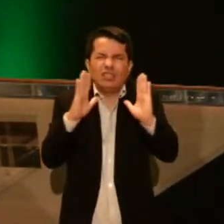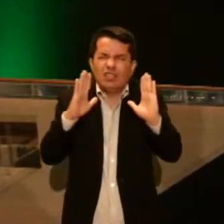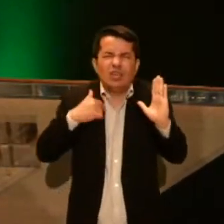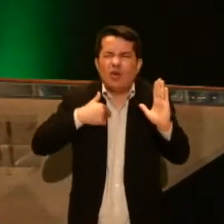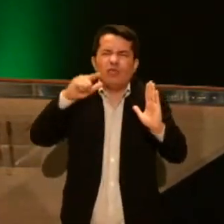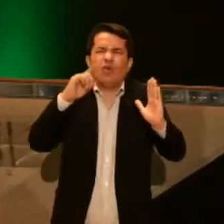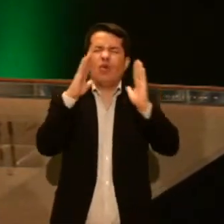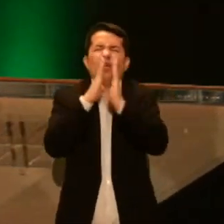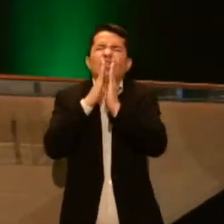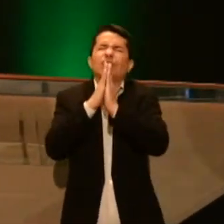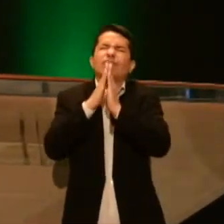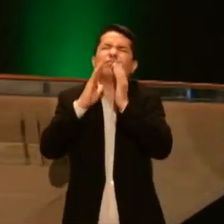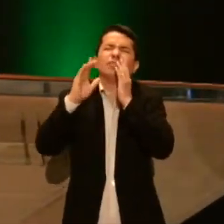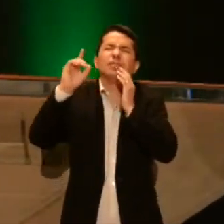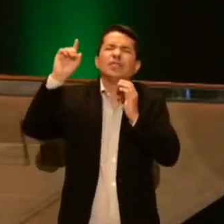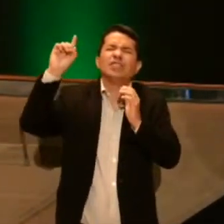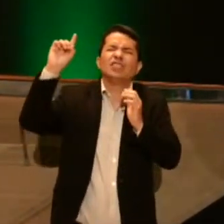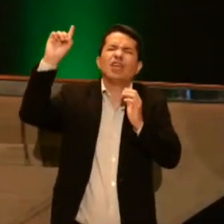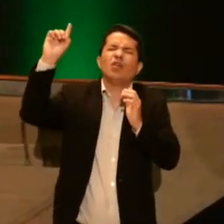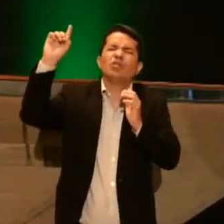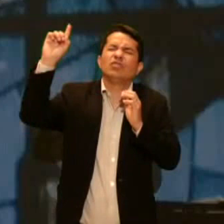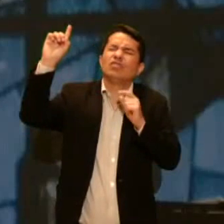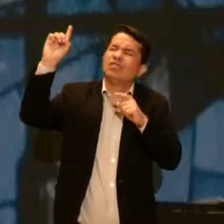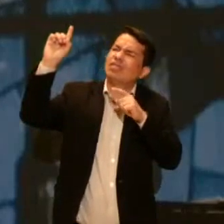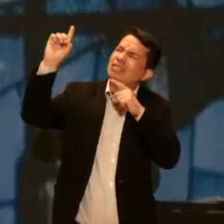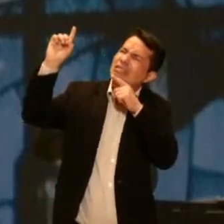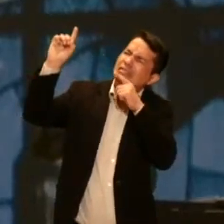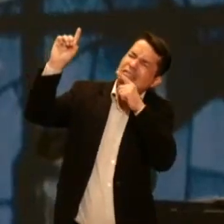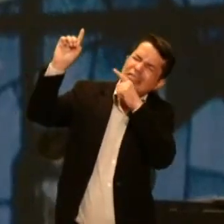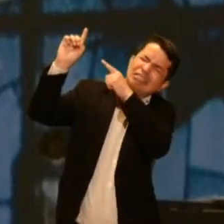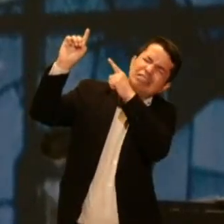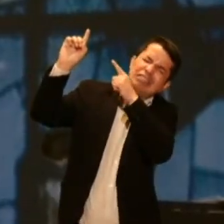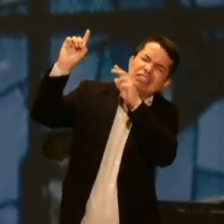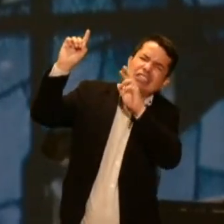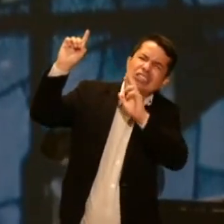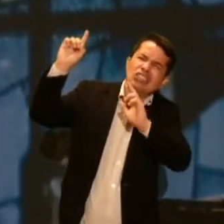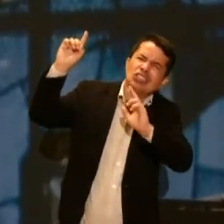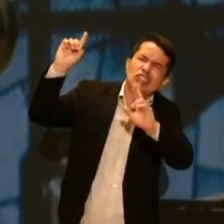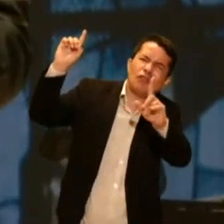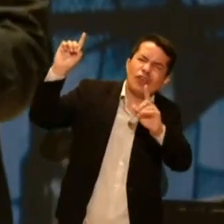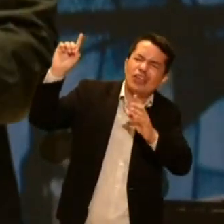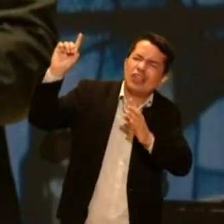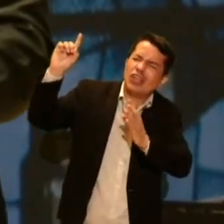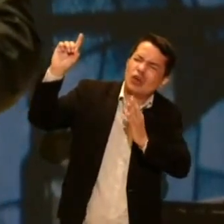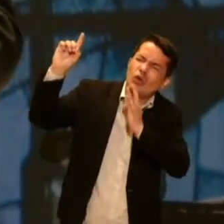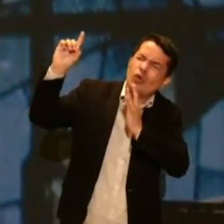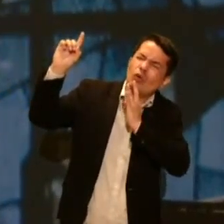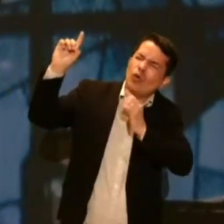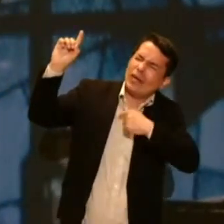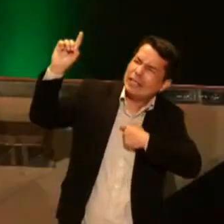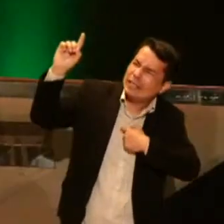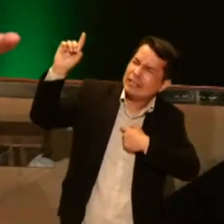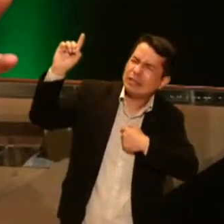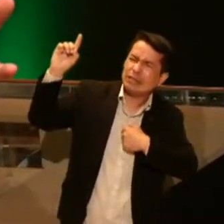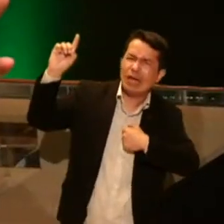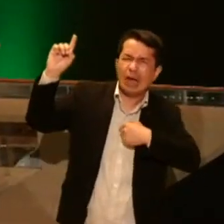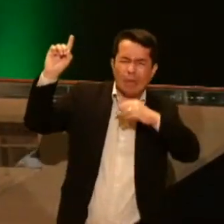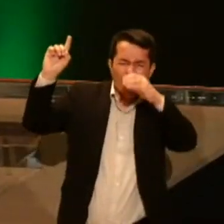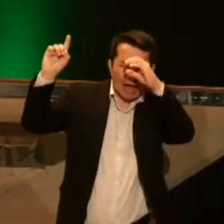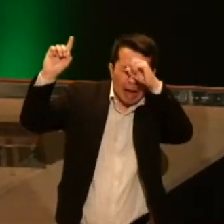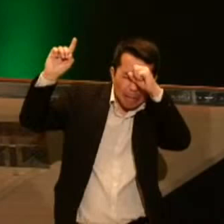assim: Deus, se o Senhor é algo diferente do que eu conheço, do que eu